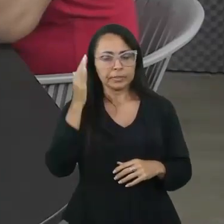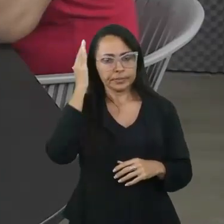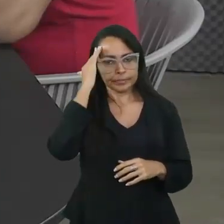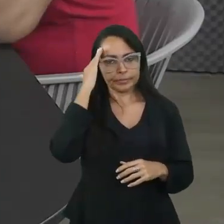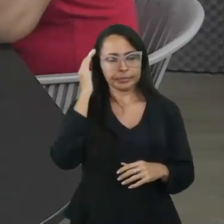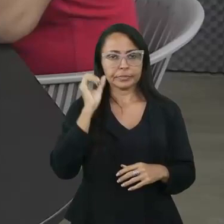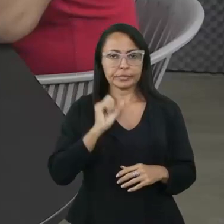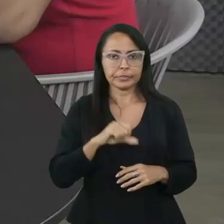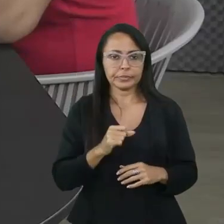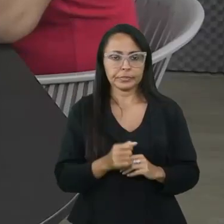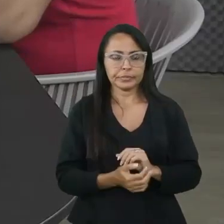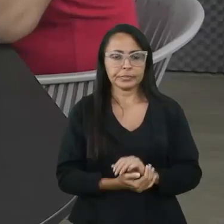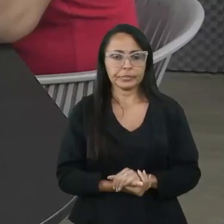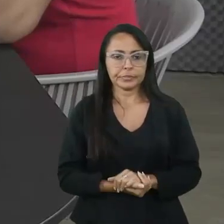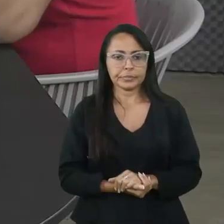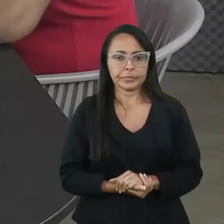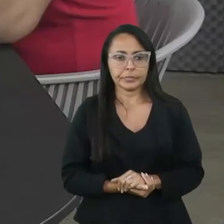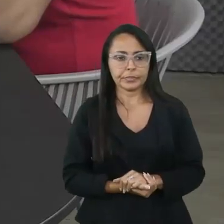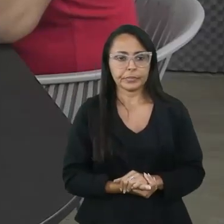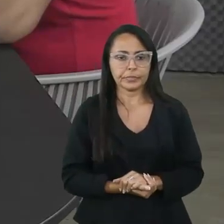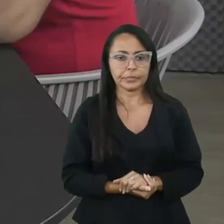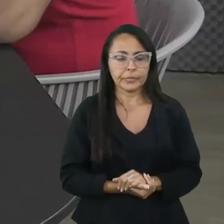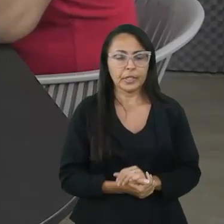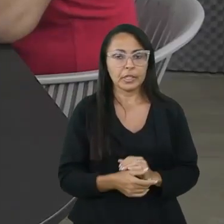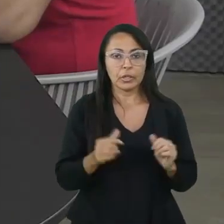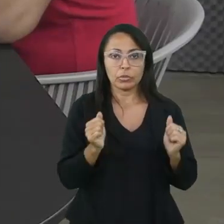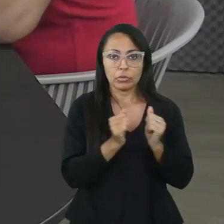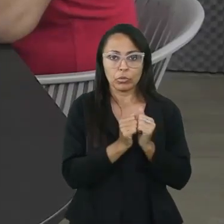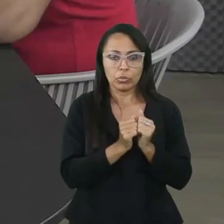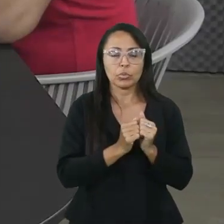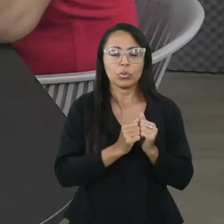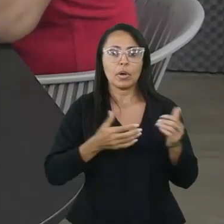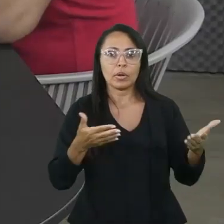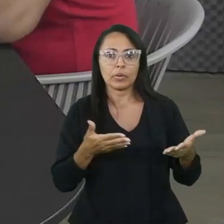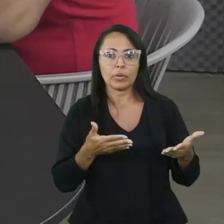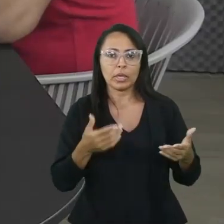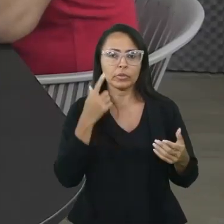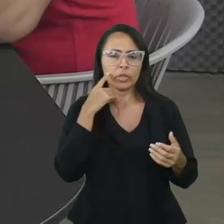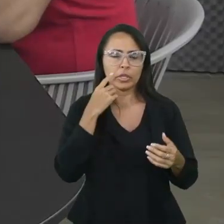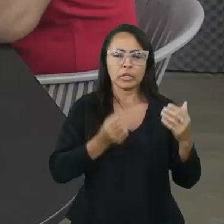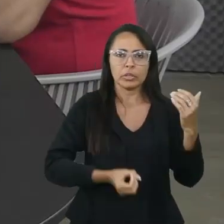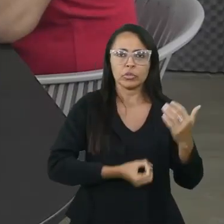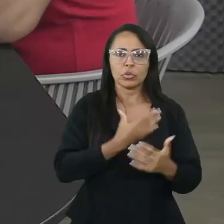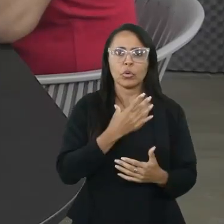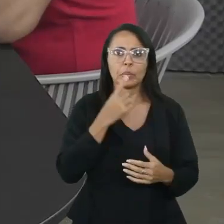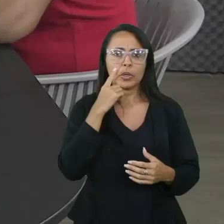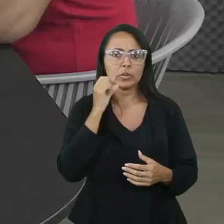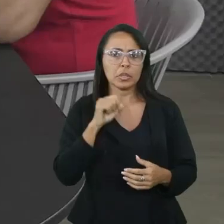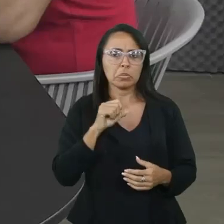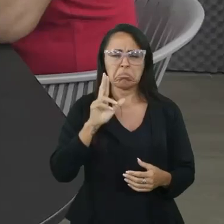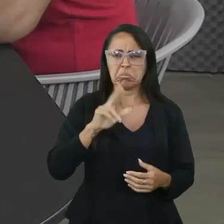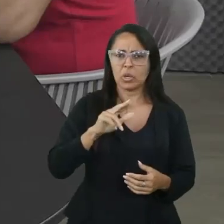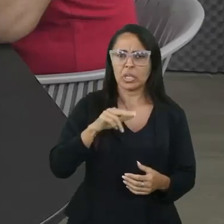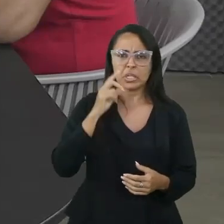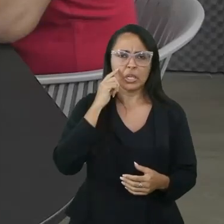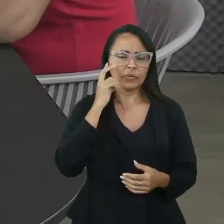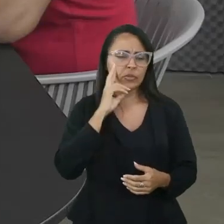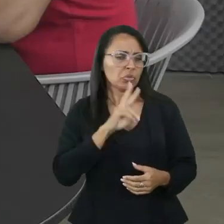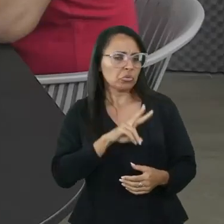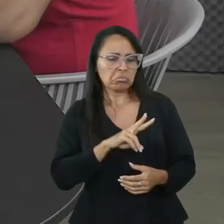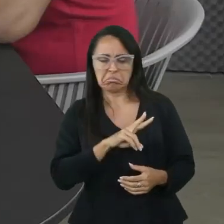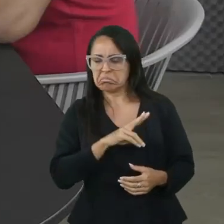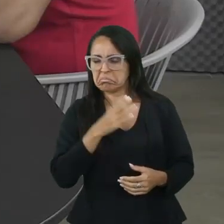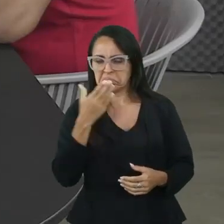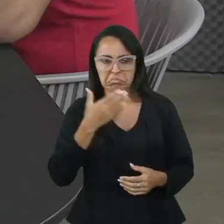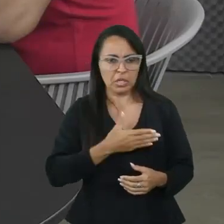já está Na zona urbana também. tá com a gente agora. Claro. E a gente descobriu isso dentro da escola, a gente nunca tinha visto. O